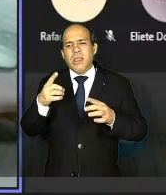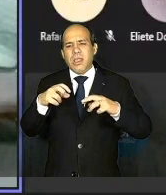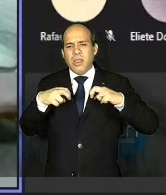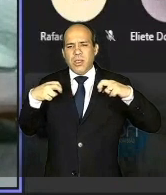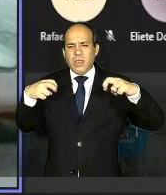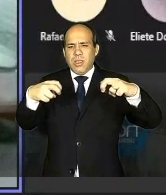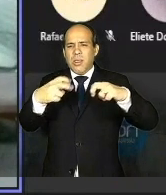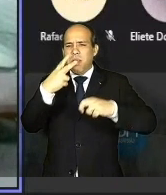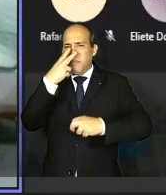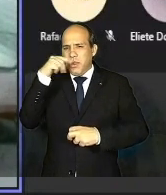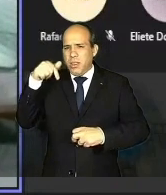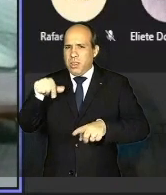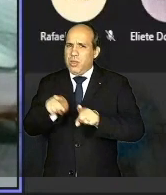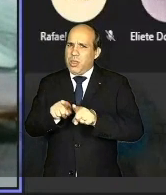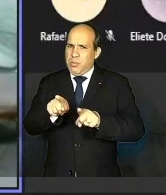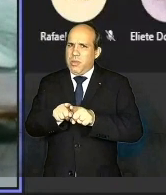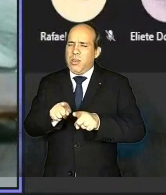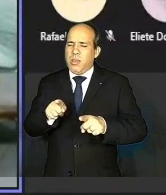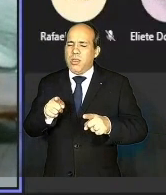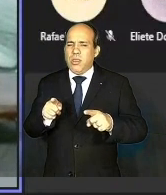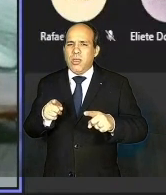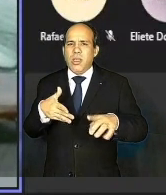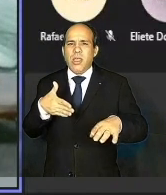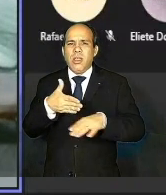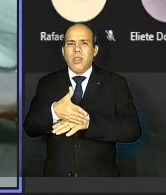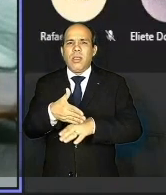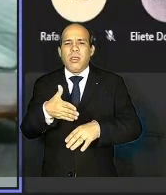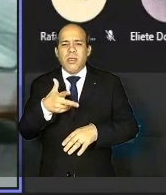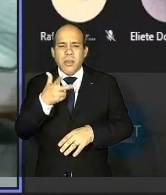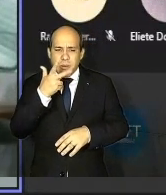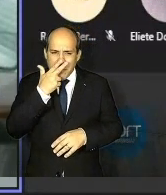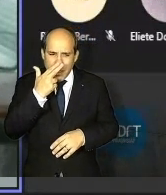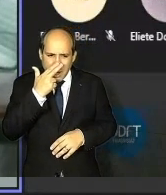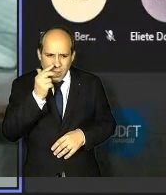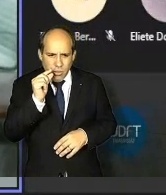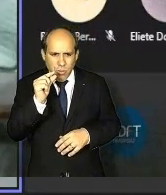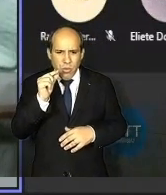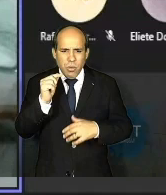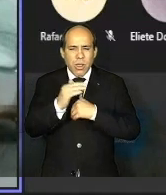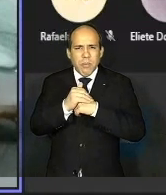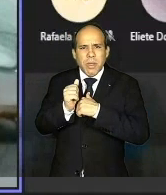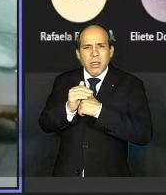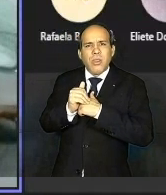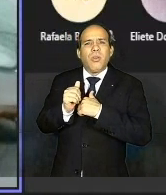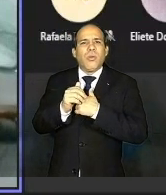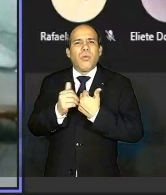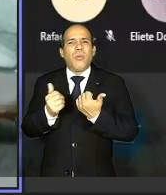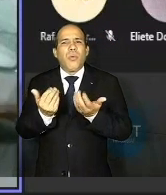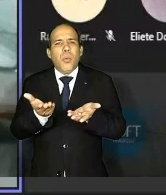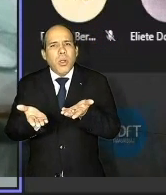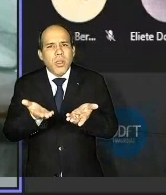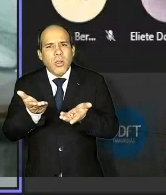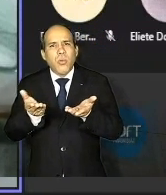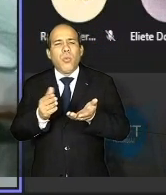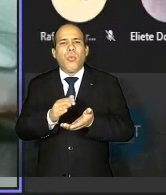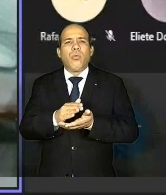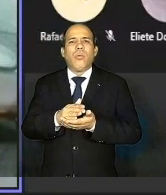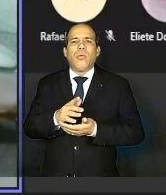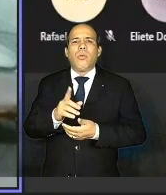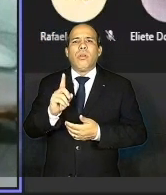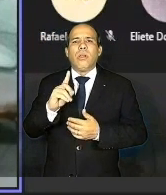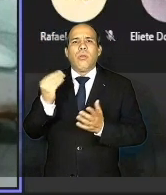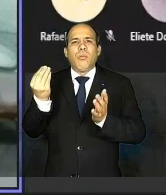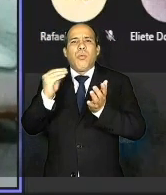tribunal muito... O nosso tribunal parece que ele é um pouco... E acabo entrando nessa linha de que ele é um pouco parcimonioso,